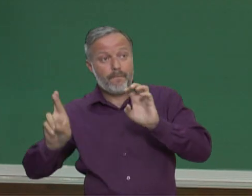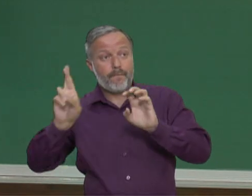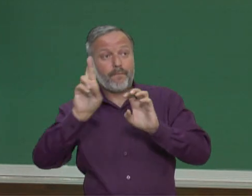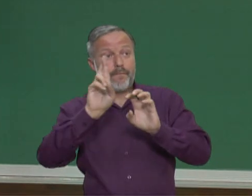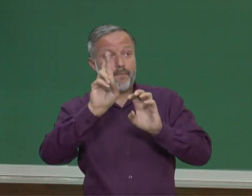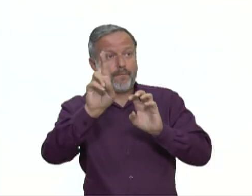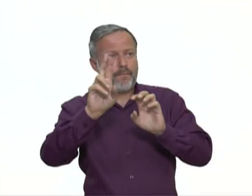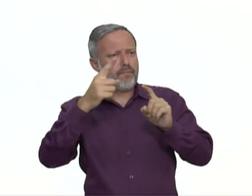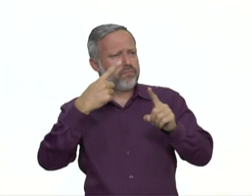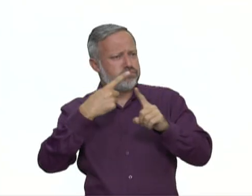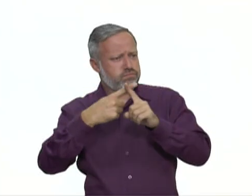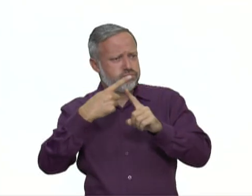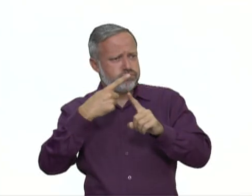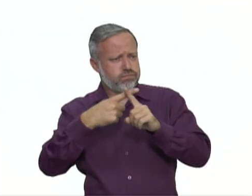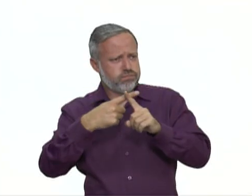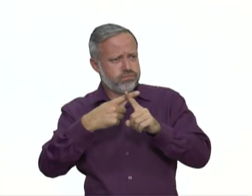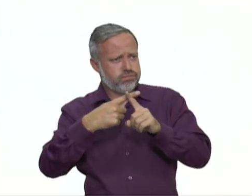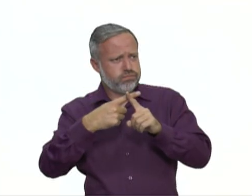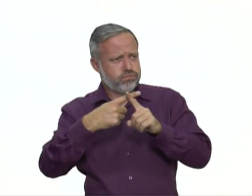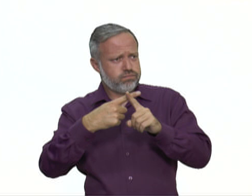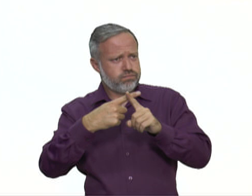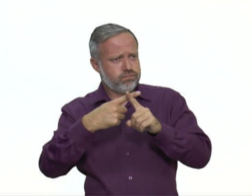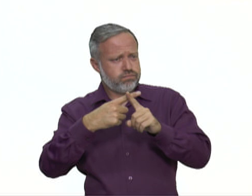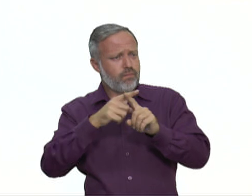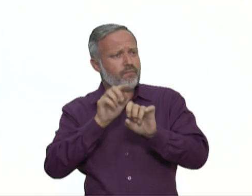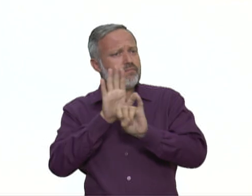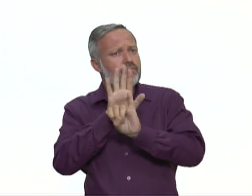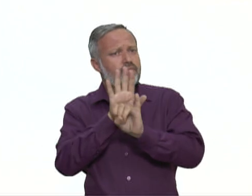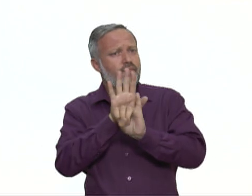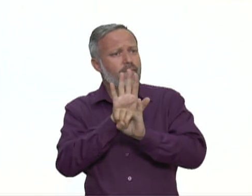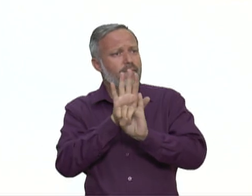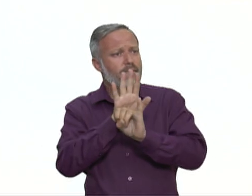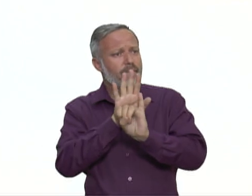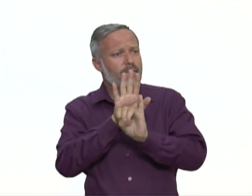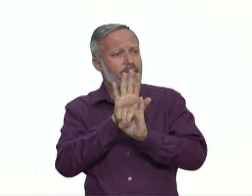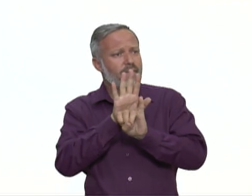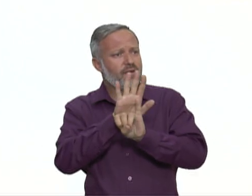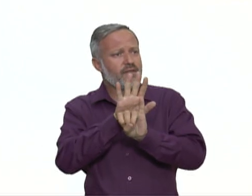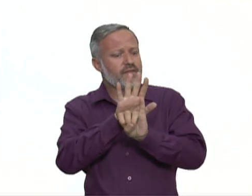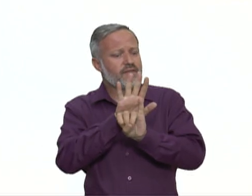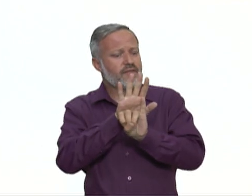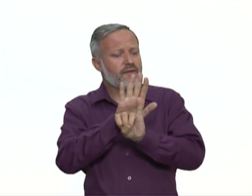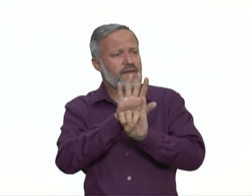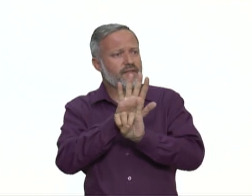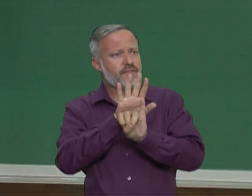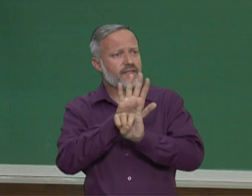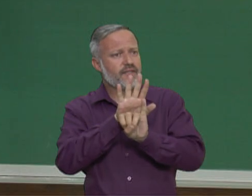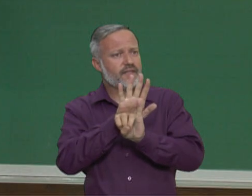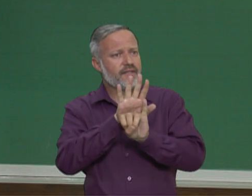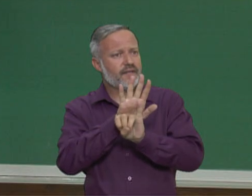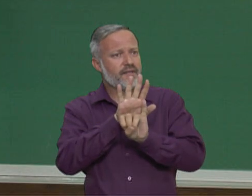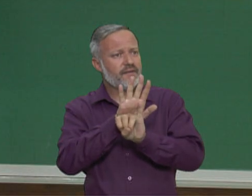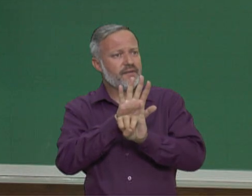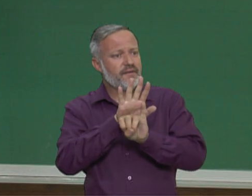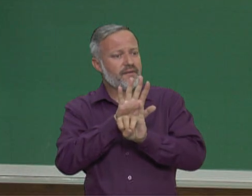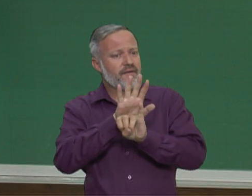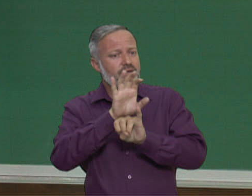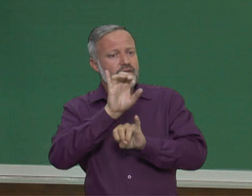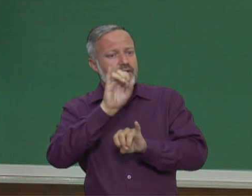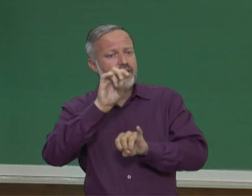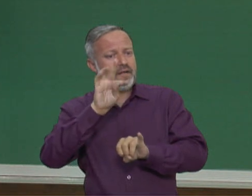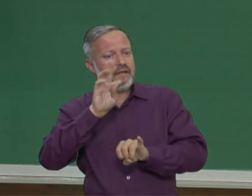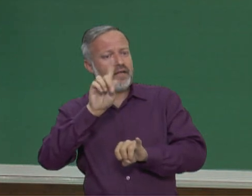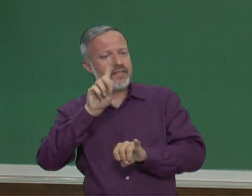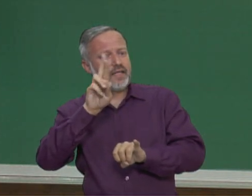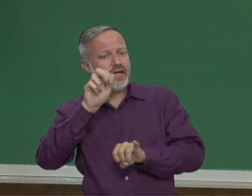regionalizar? Por que os blocos? Eu fiz questão de colocar uma imagem aqui do Instagram, tá? Por que eu coloquei essa imagem aqui do Instagram? Vejam só, vocês já